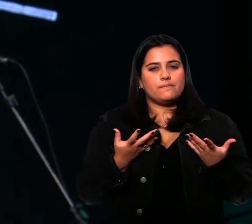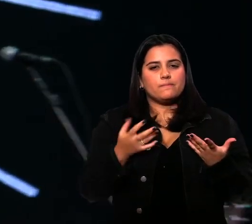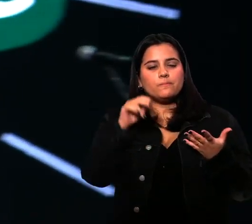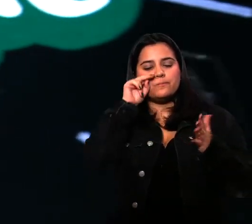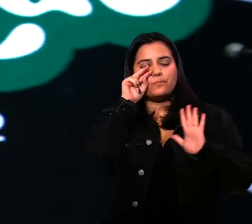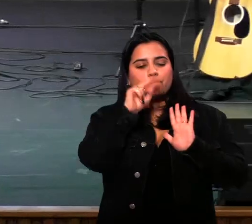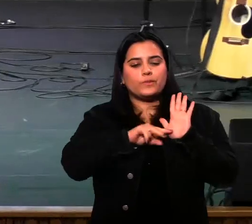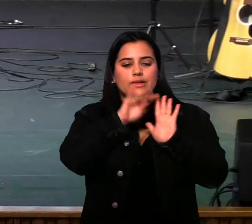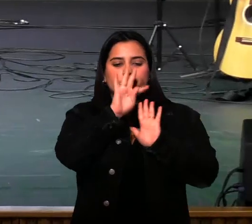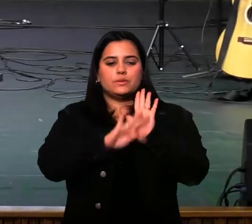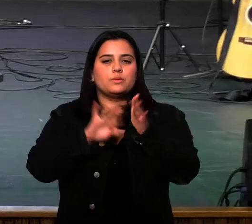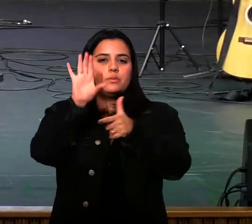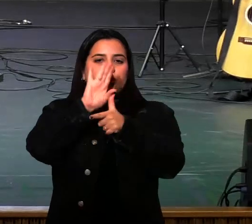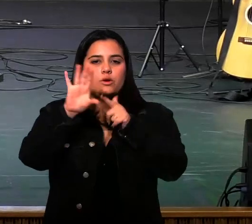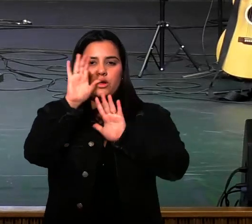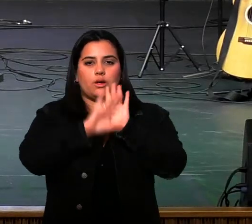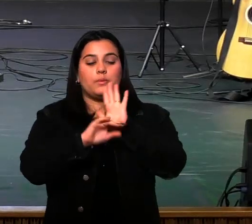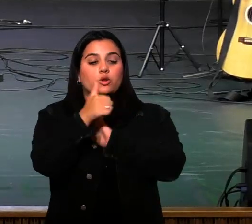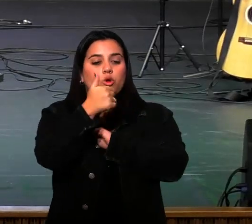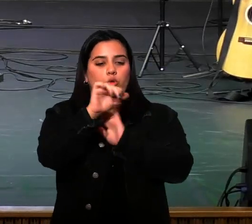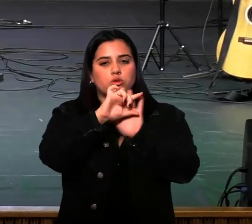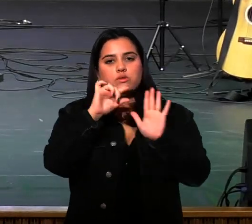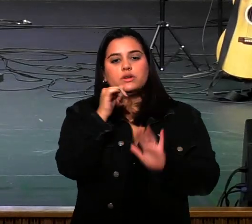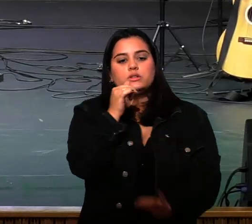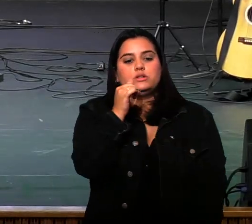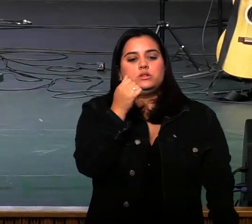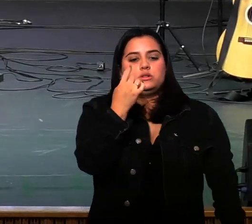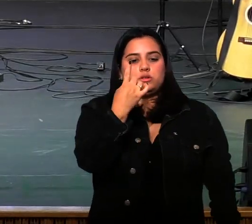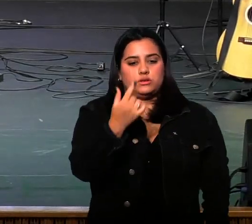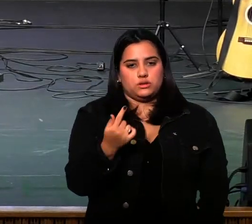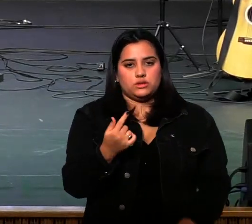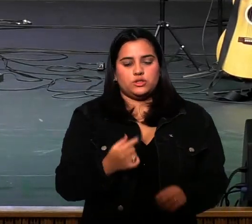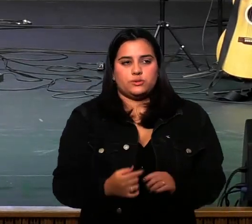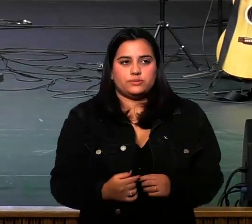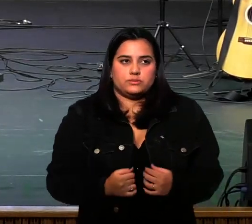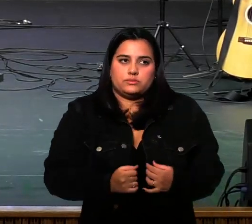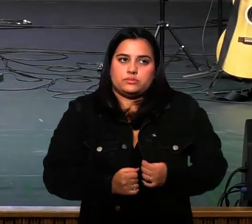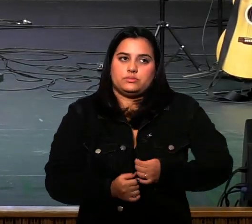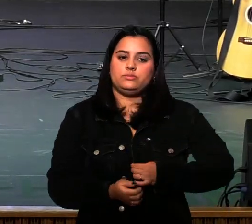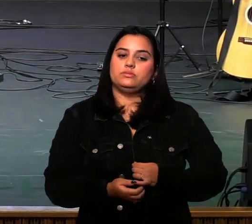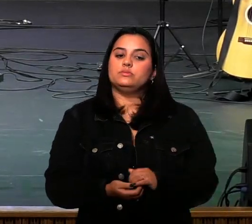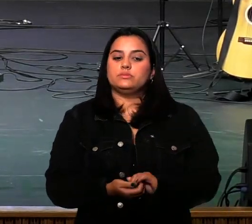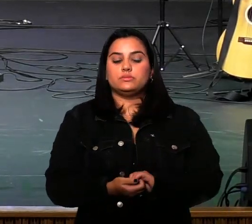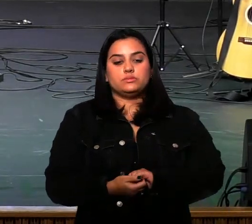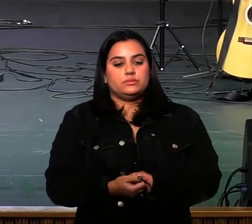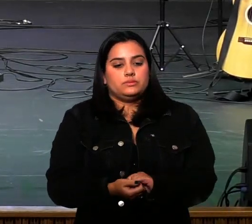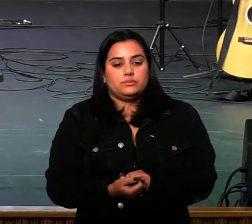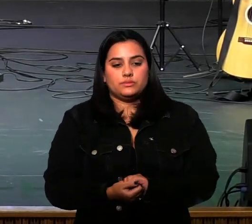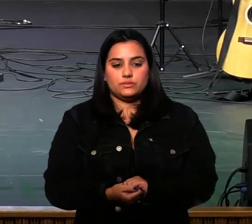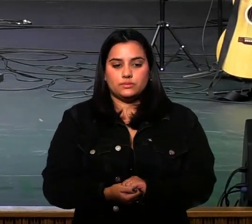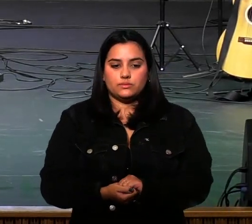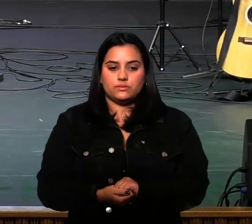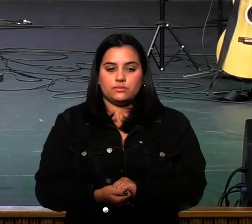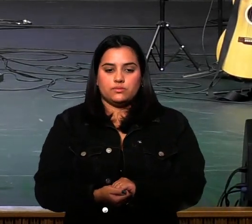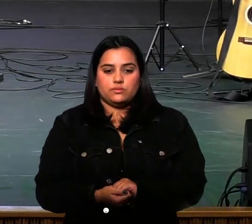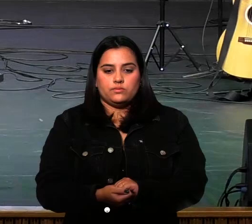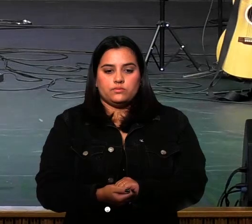do texto, 1 Coríntios capítulo 11, a partir do verso 17.